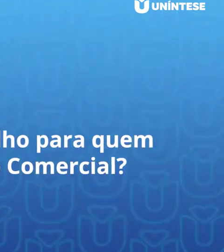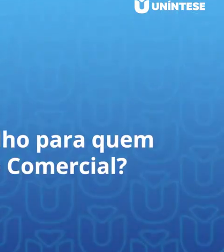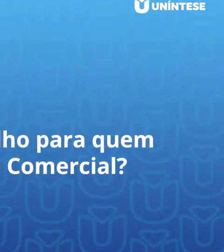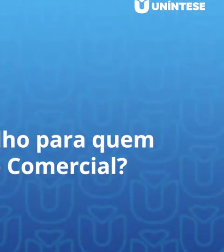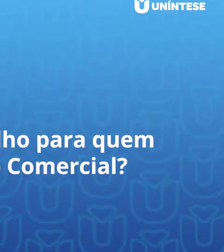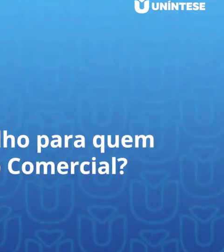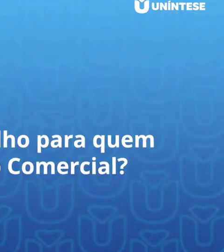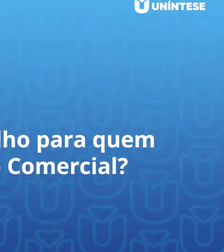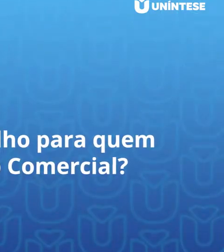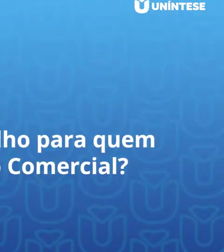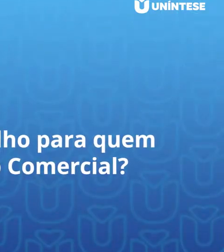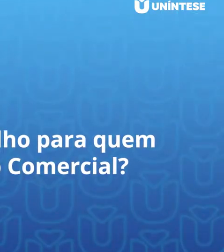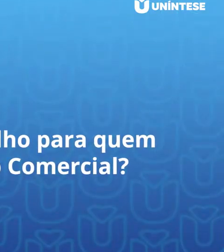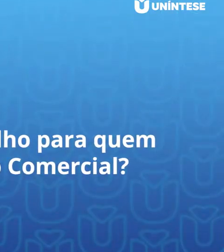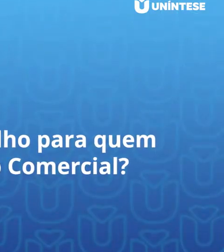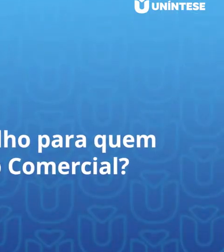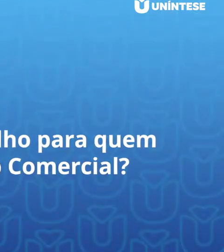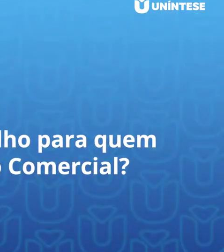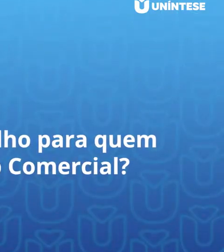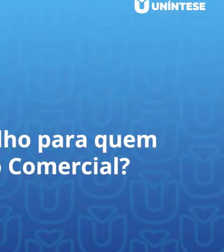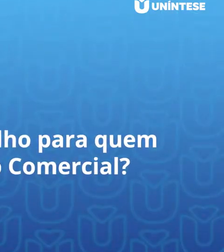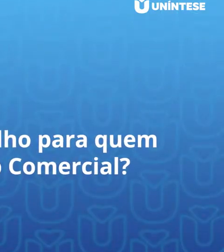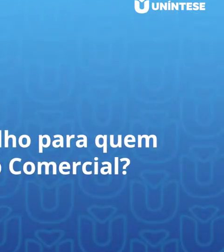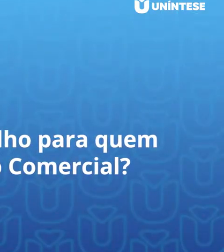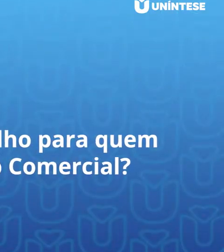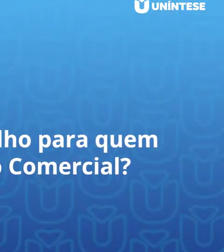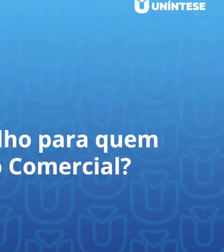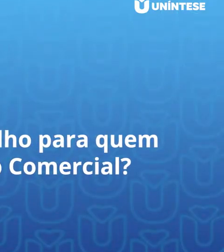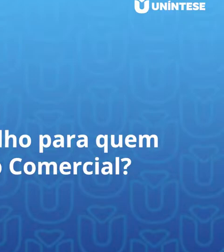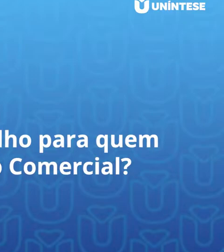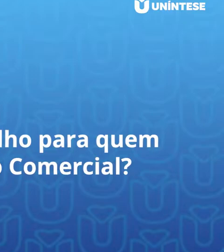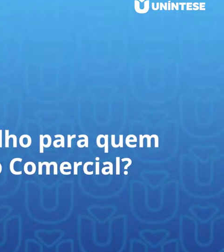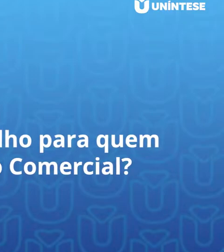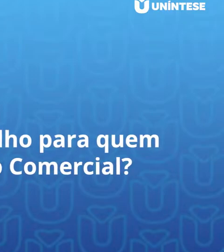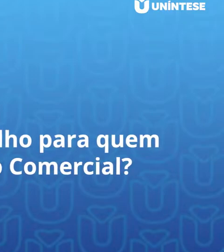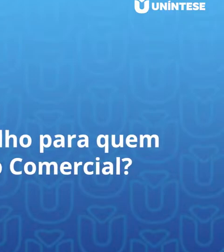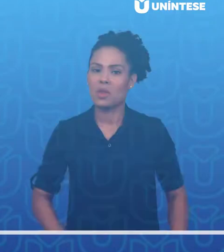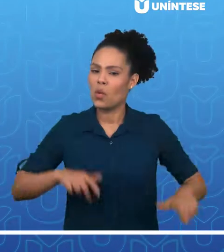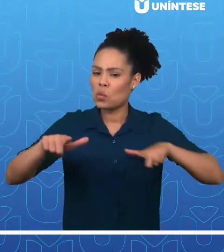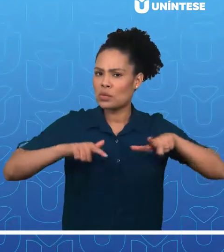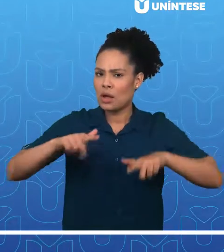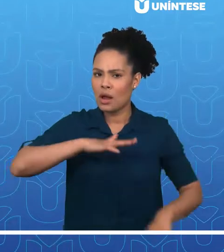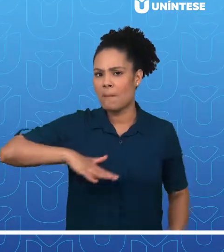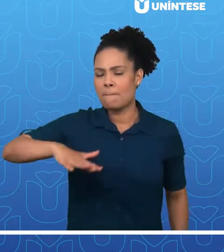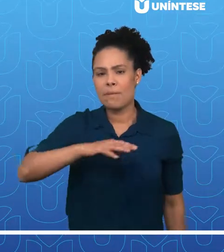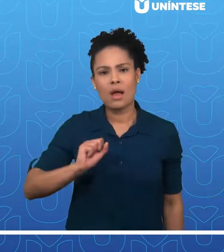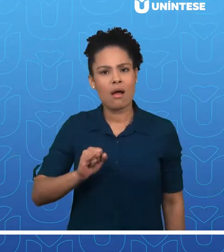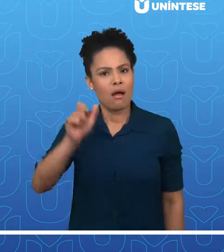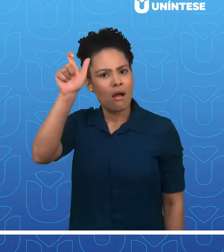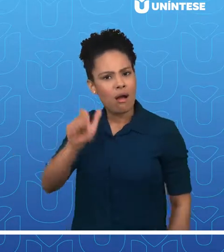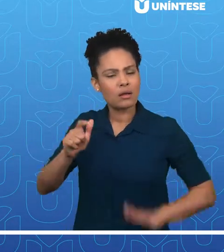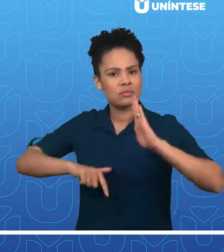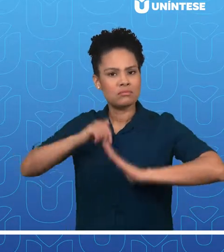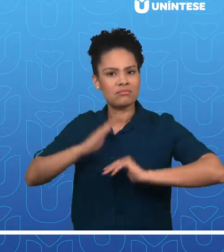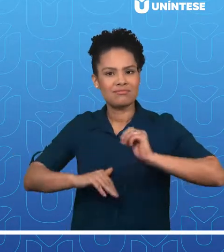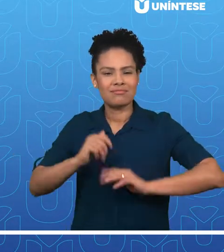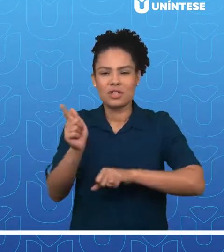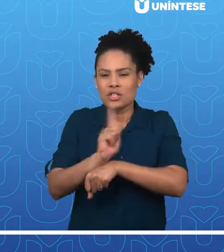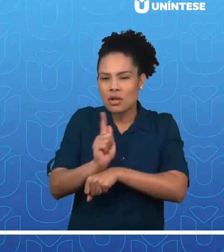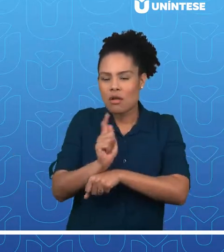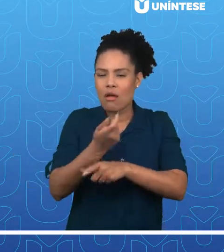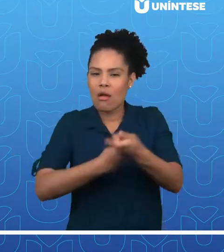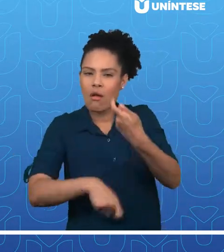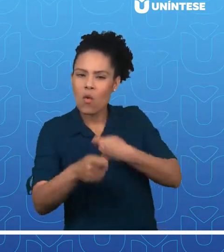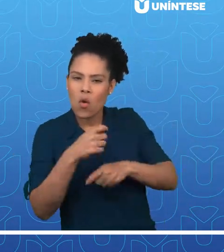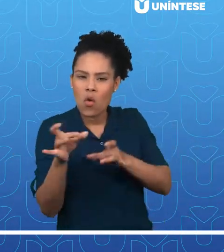Como é o mercado de trabalho para quem faz a faculdade de gestão comercial? O mercado de atuação para quem trabalha com gestão